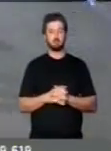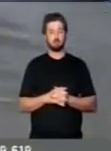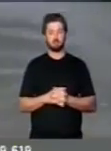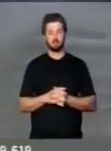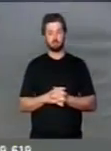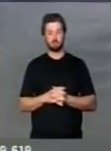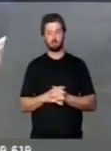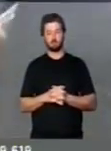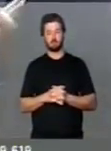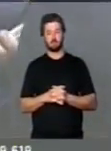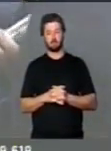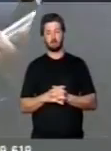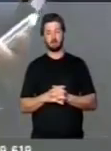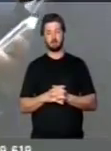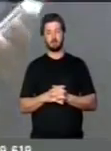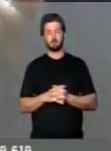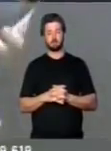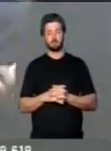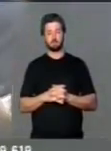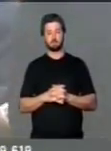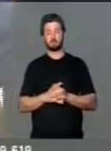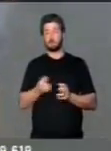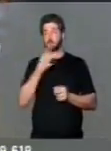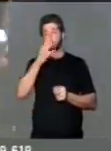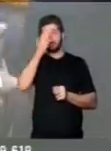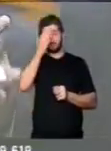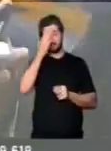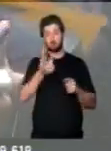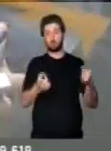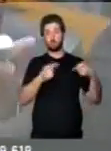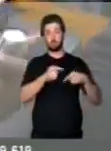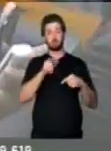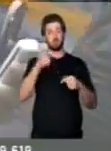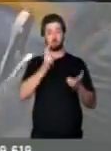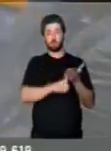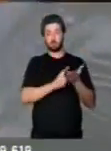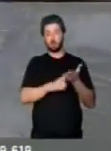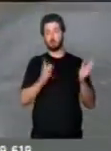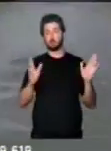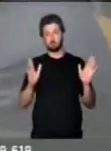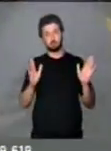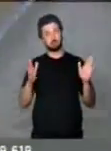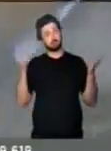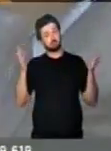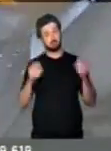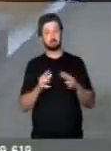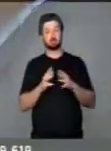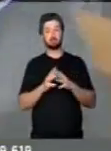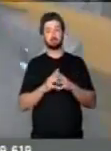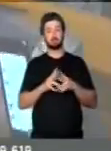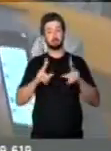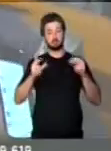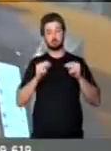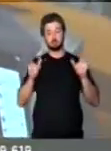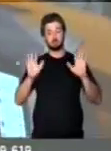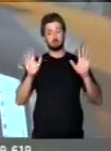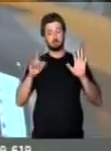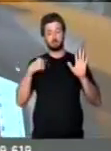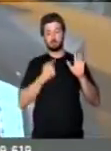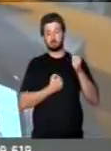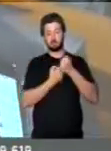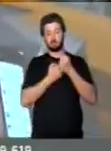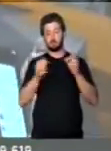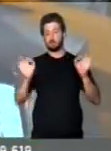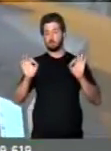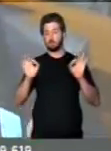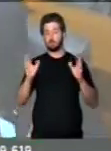é bom que a gente saiba que a minoria não estará cumprindo o acordo. Então, não merecerá da nossa